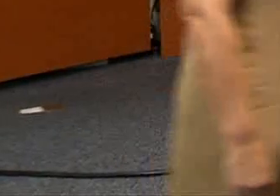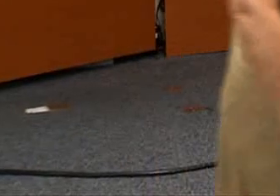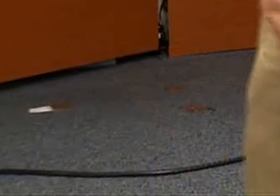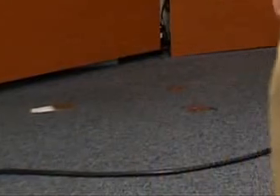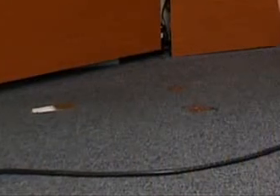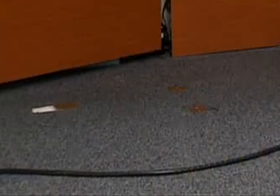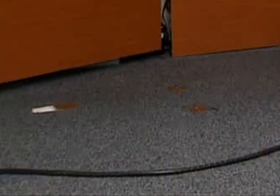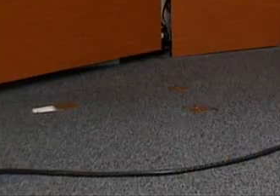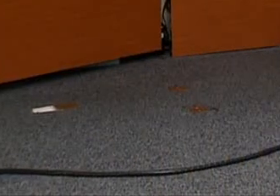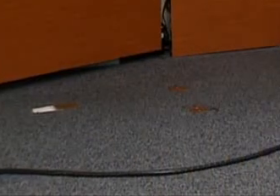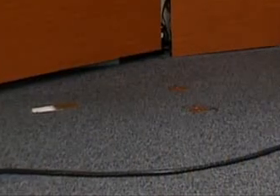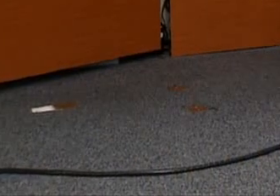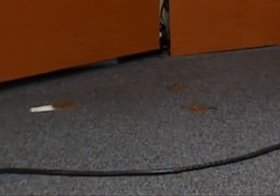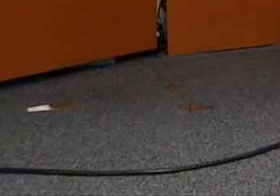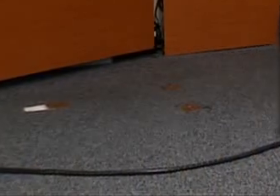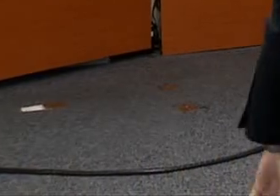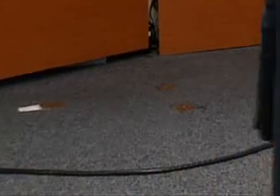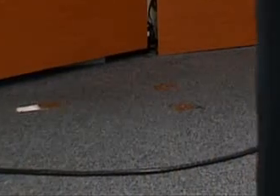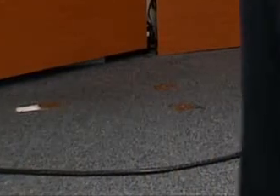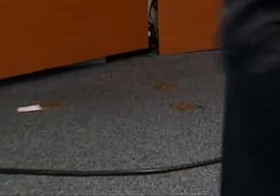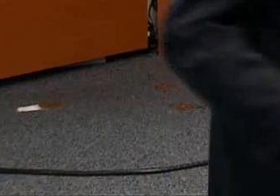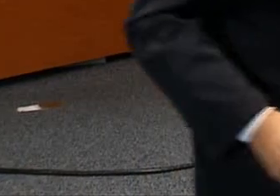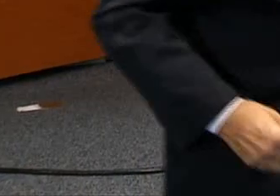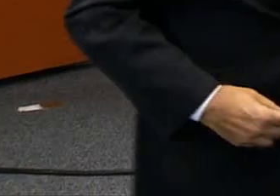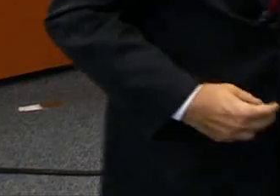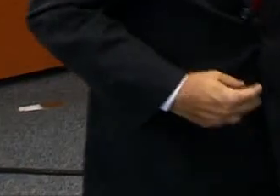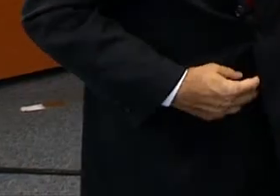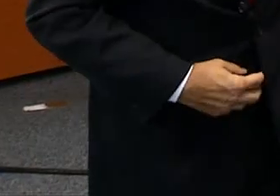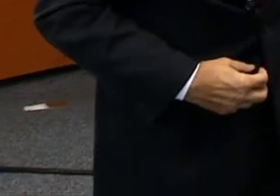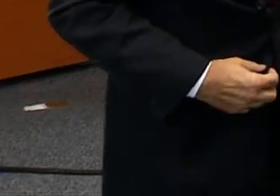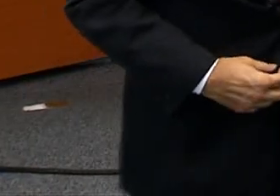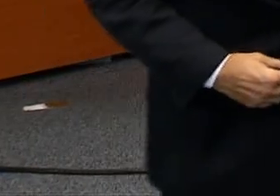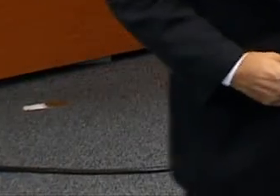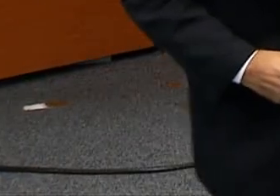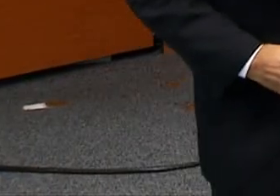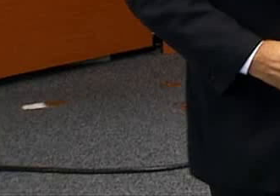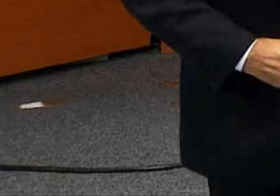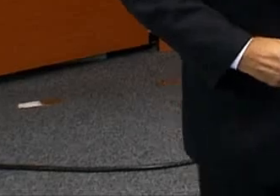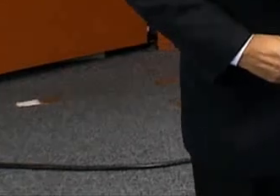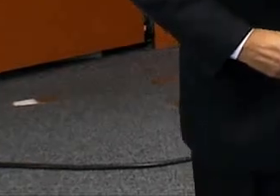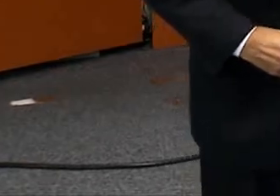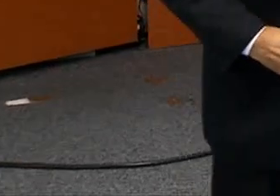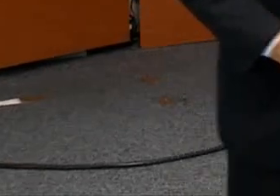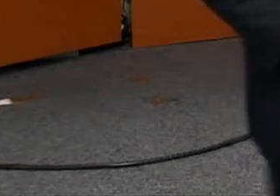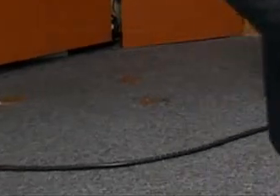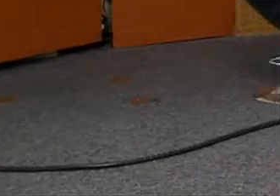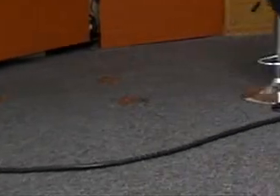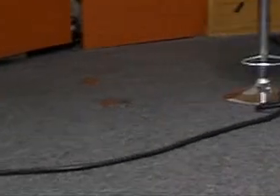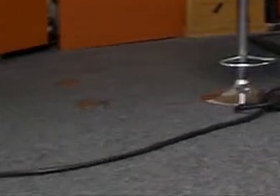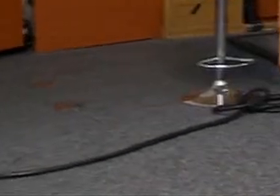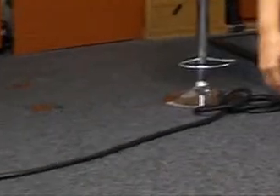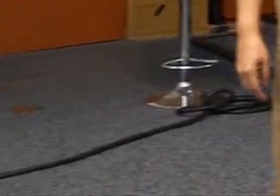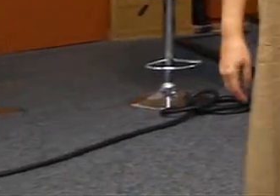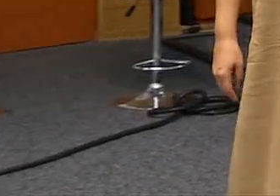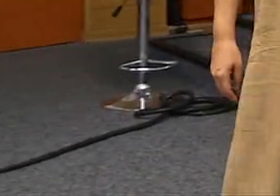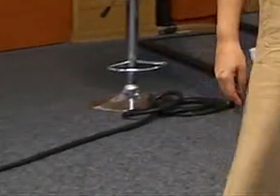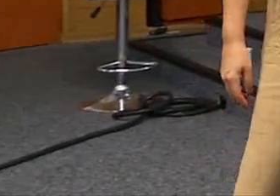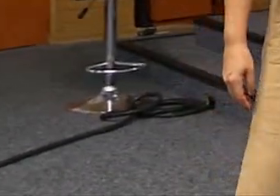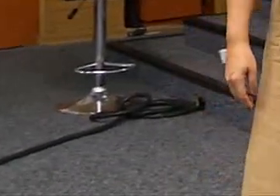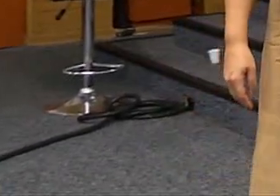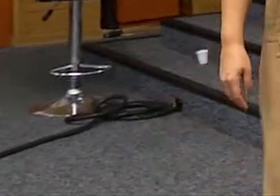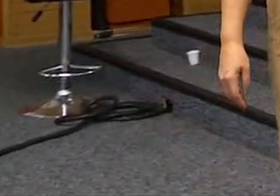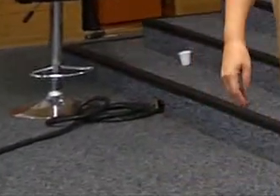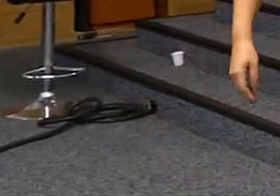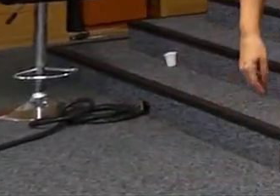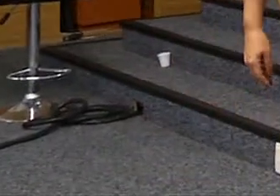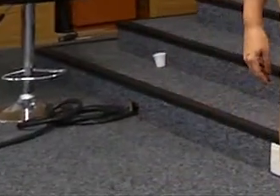José Jorge Jarjura Jorge. Formado em 1973 pela Unicamp, fez residência médica em otorrinolaringologia na Santa Casa